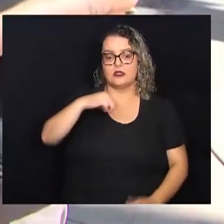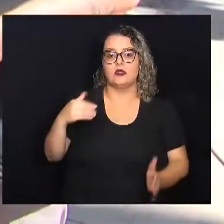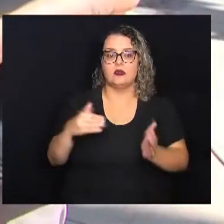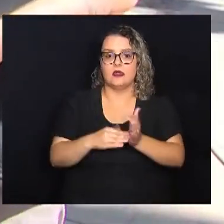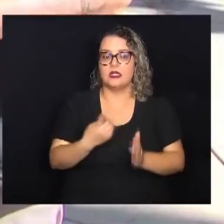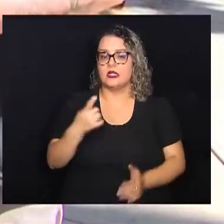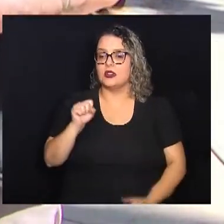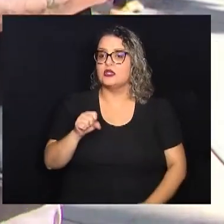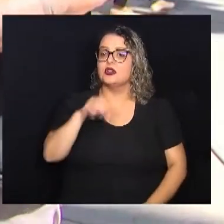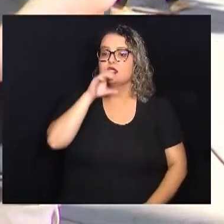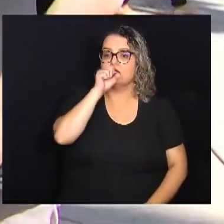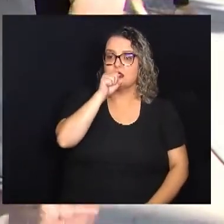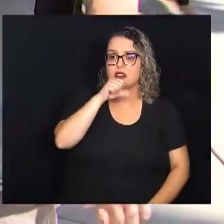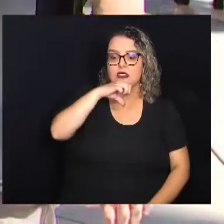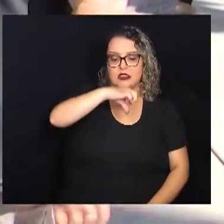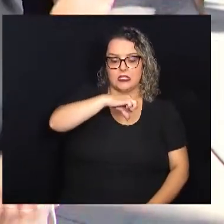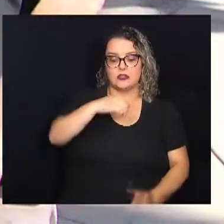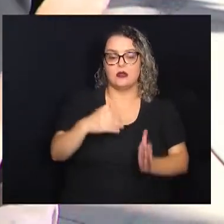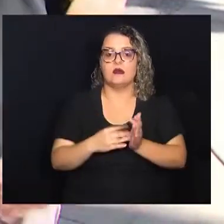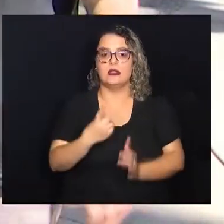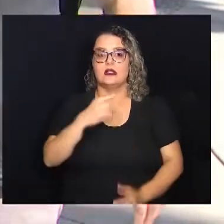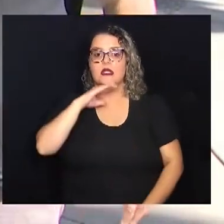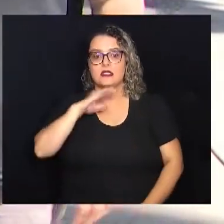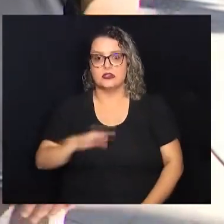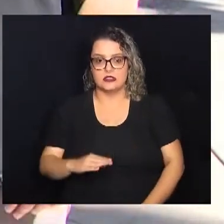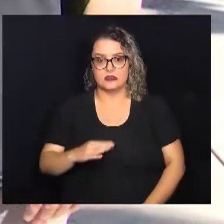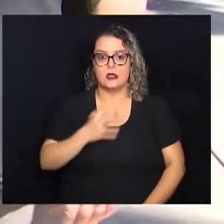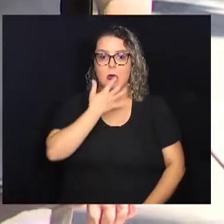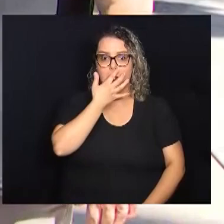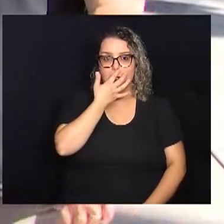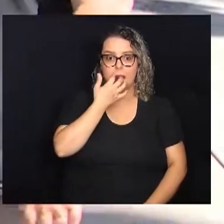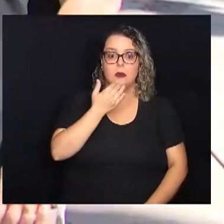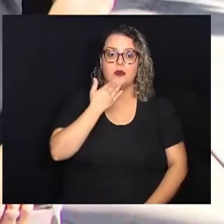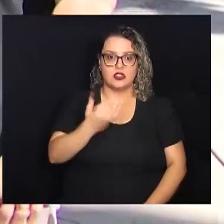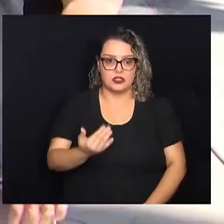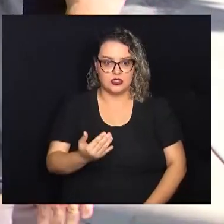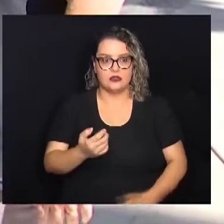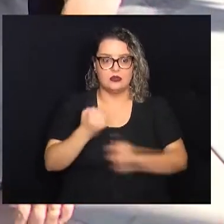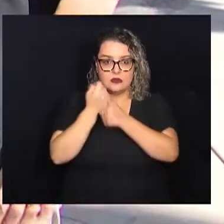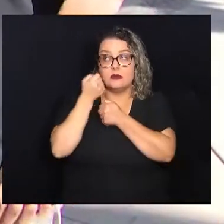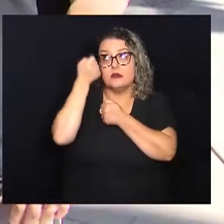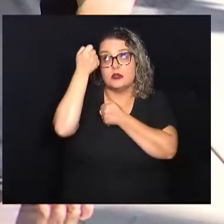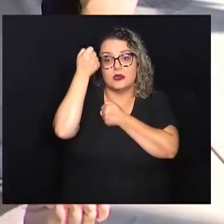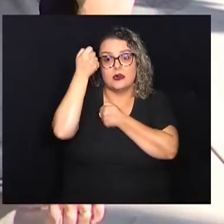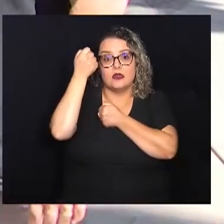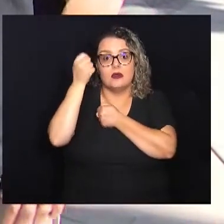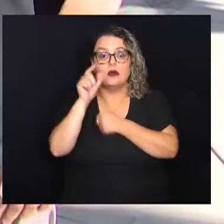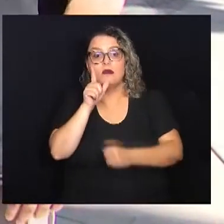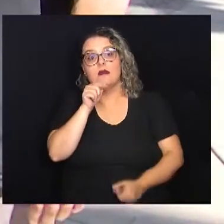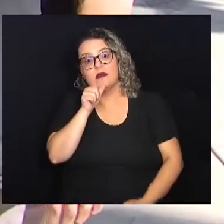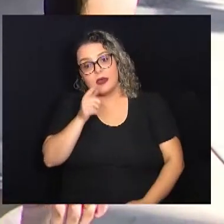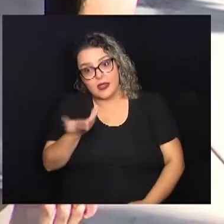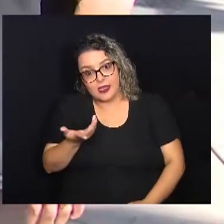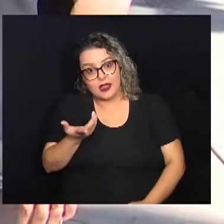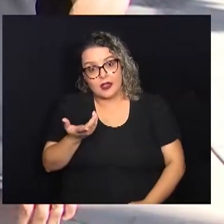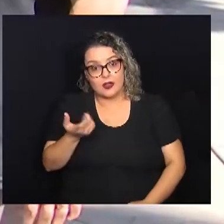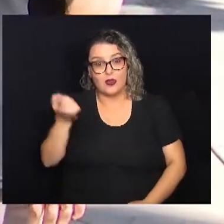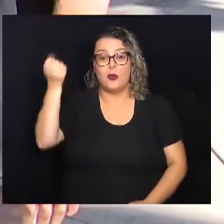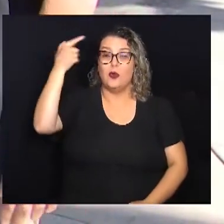de sábado das 9 às 13. Bom, pedir pra galera sempre trazer, uma sombrinha, né? Exato. Uma aguinha,